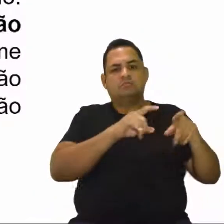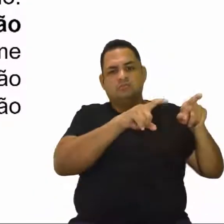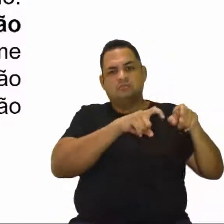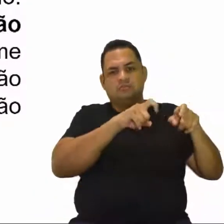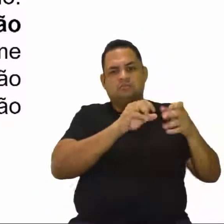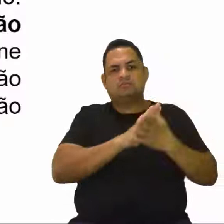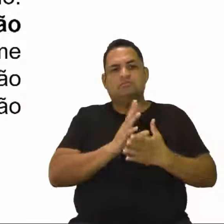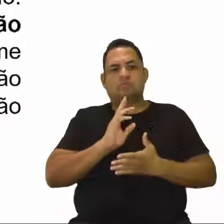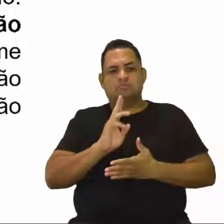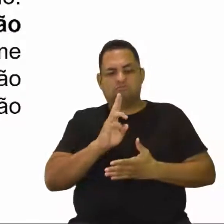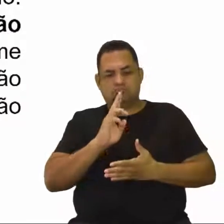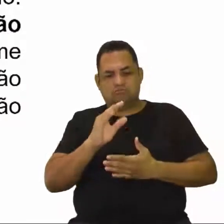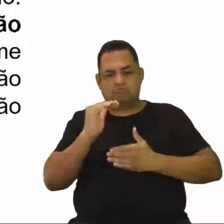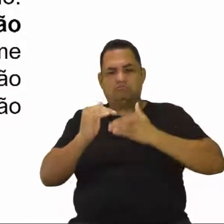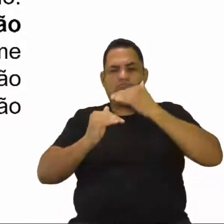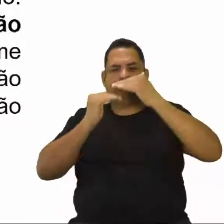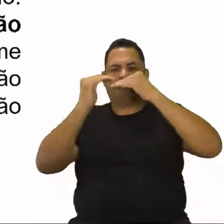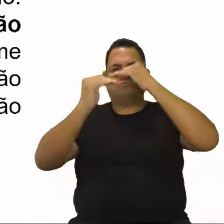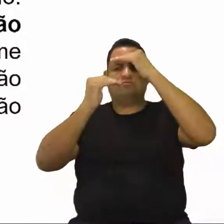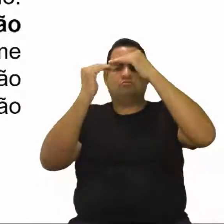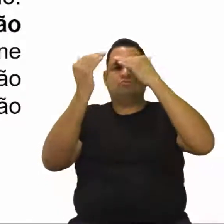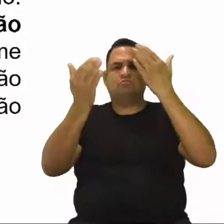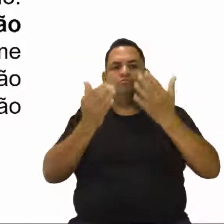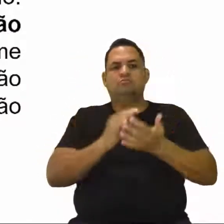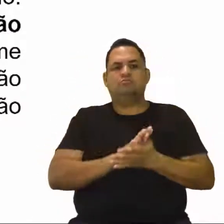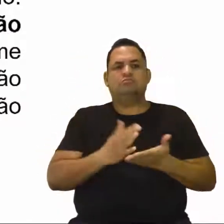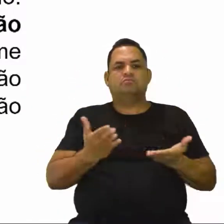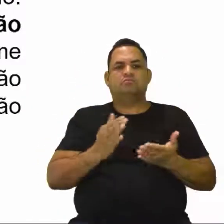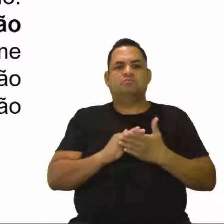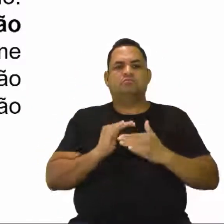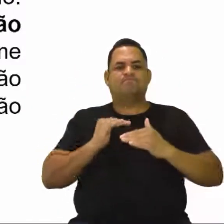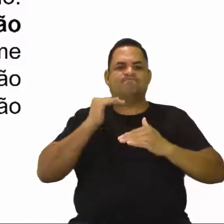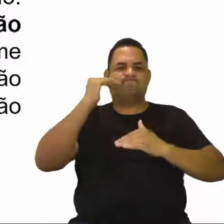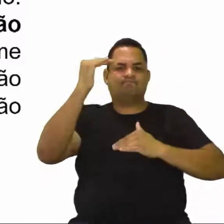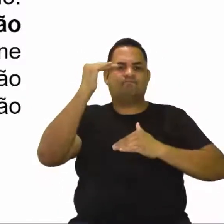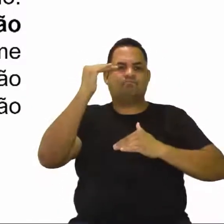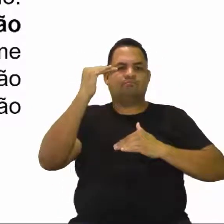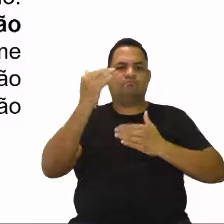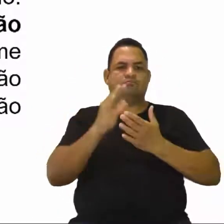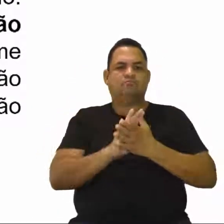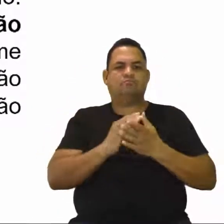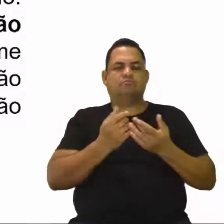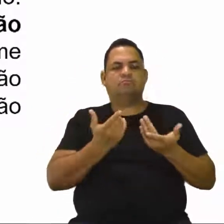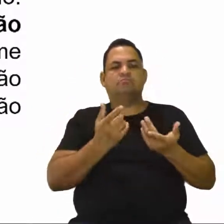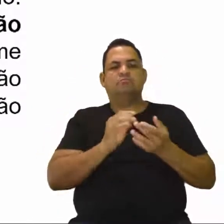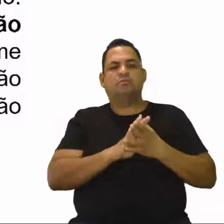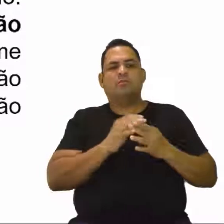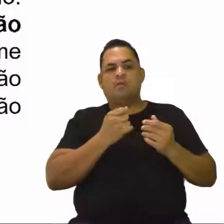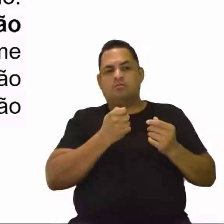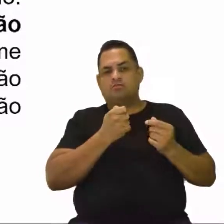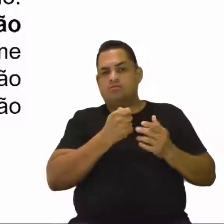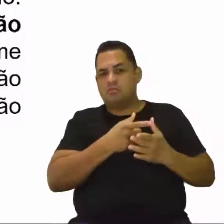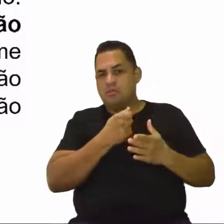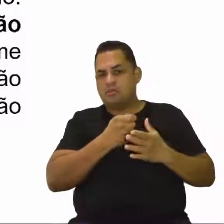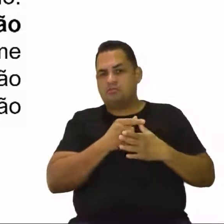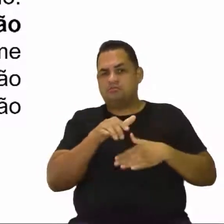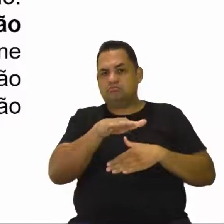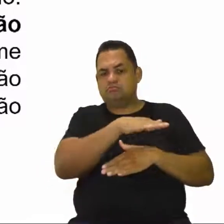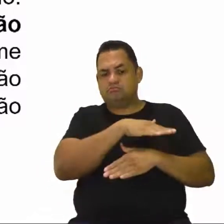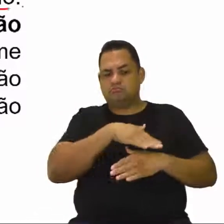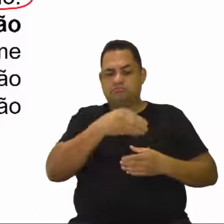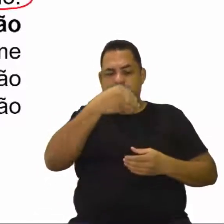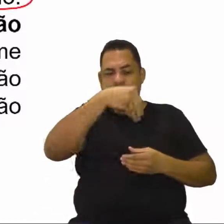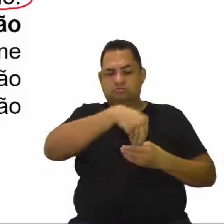agrícola, continuou a crescer. Inclusive ultrapassando a capacidade de compra dos mercados